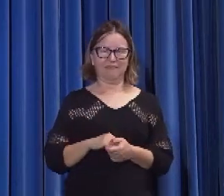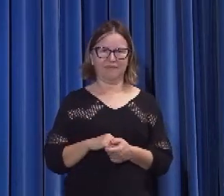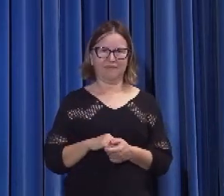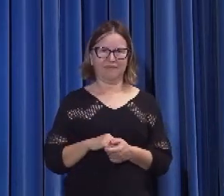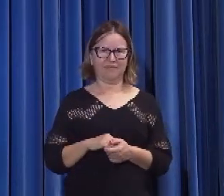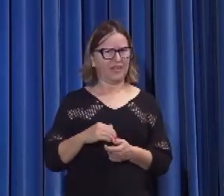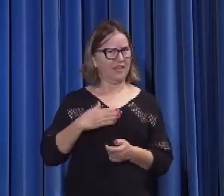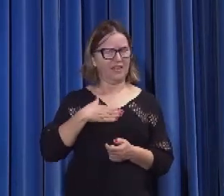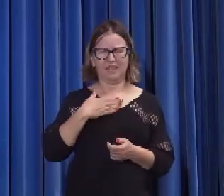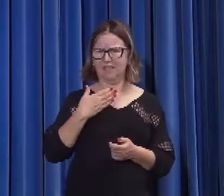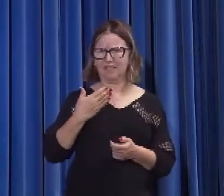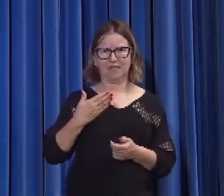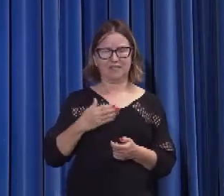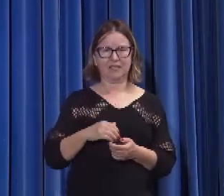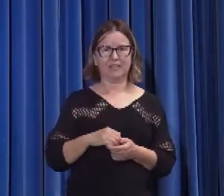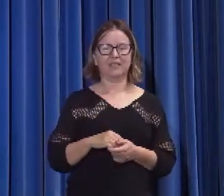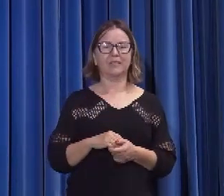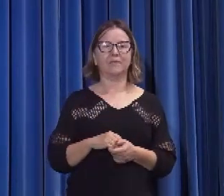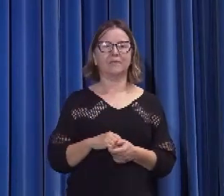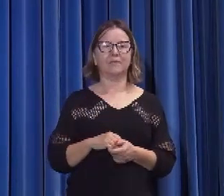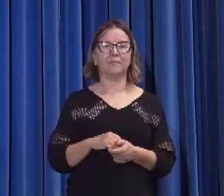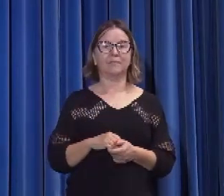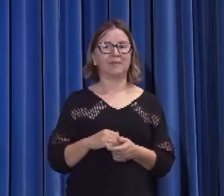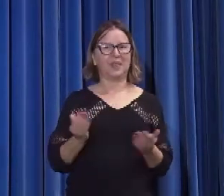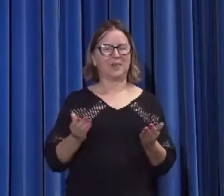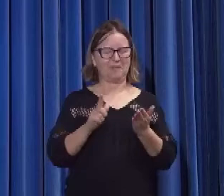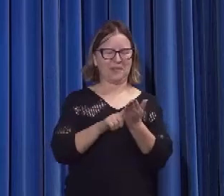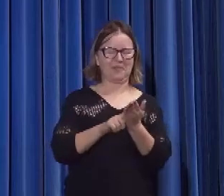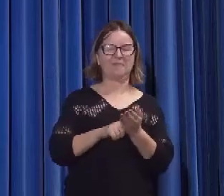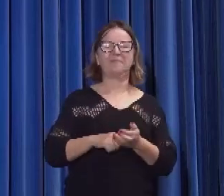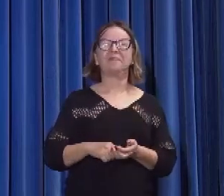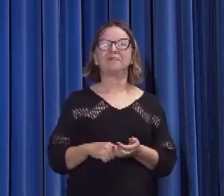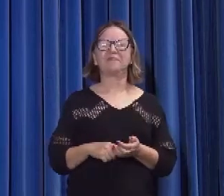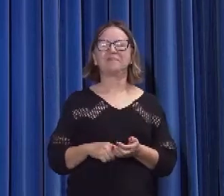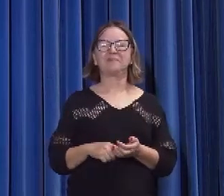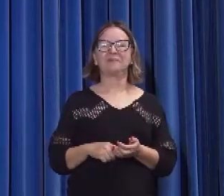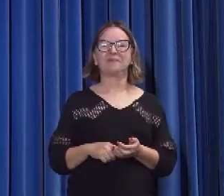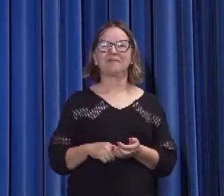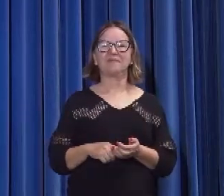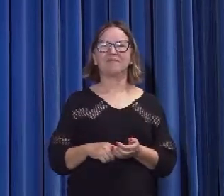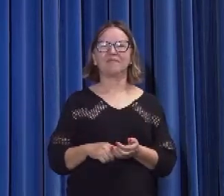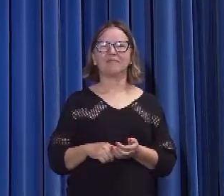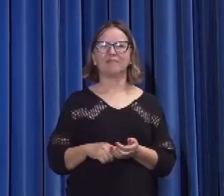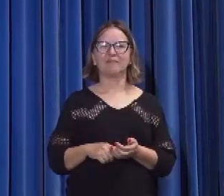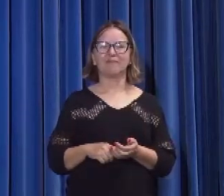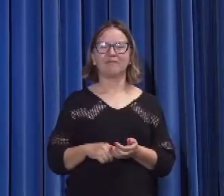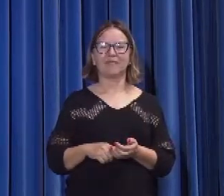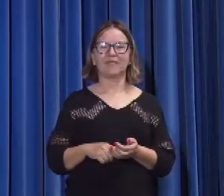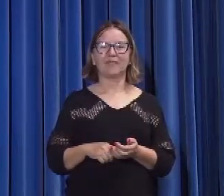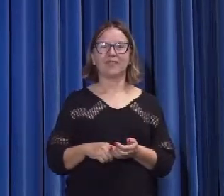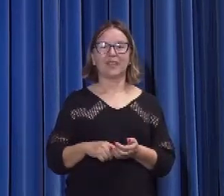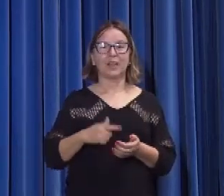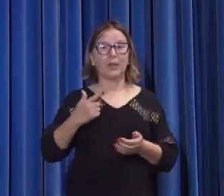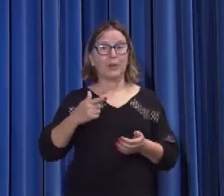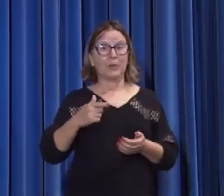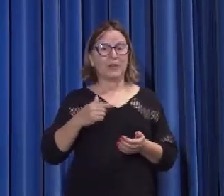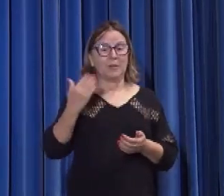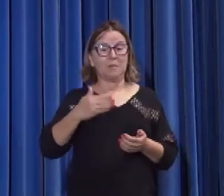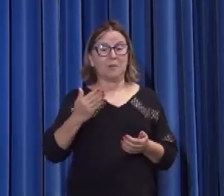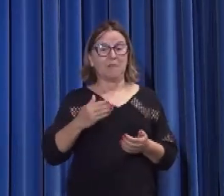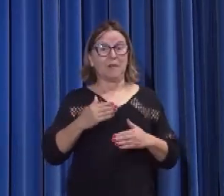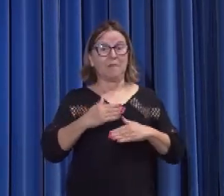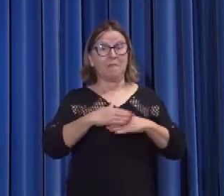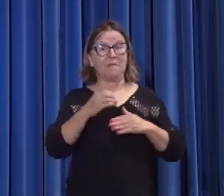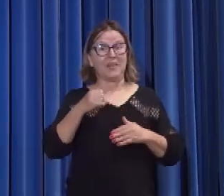Não estranhem. Voltando ao boletim aqui. Na verdade, não há prova mais importante nem mais sutil